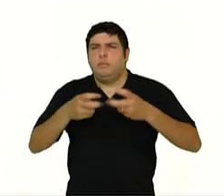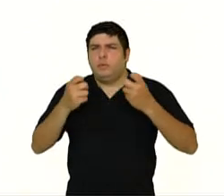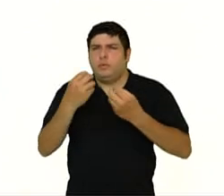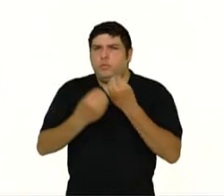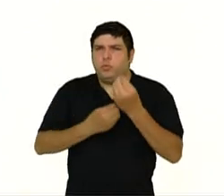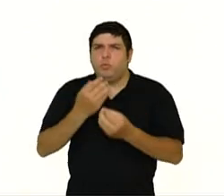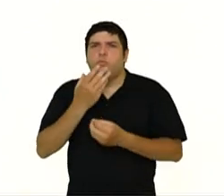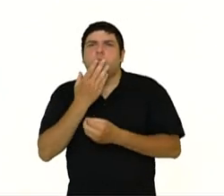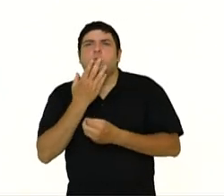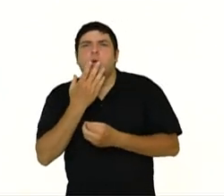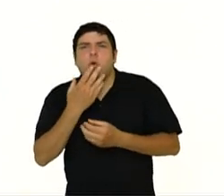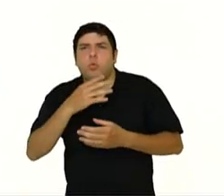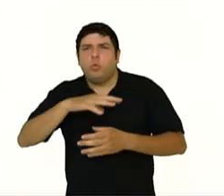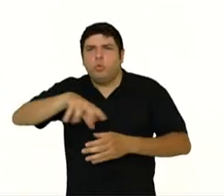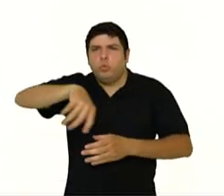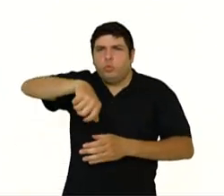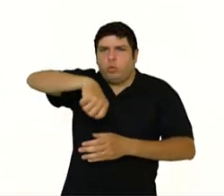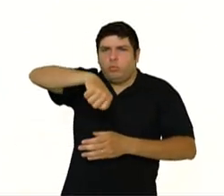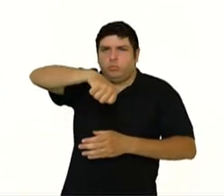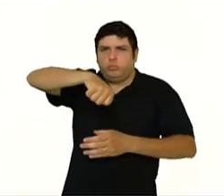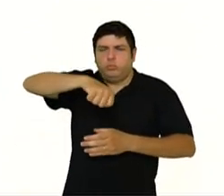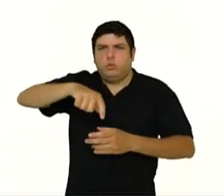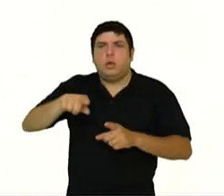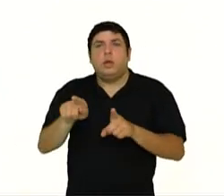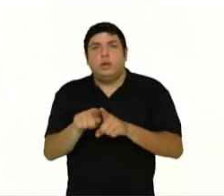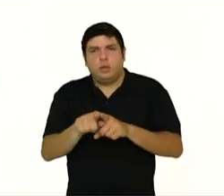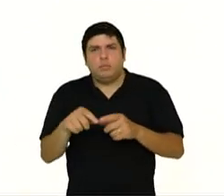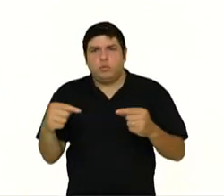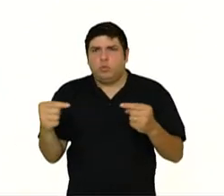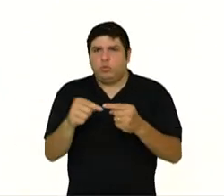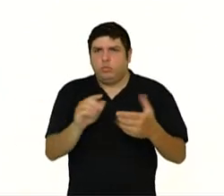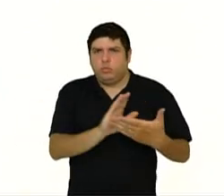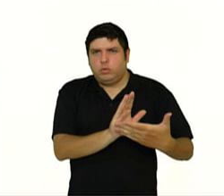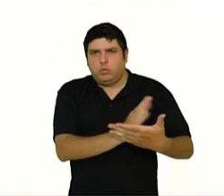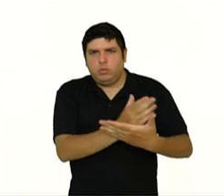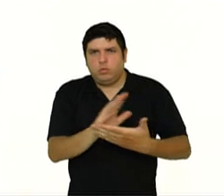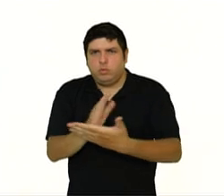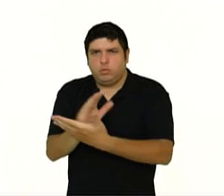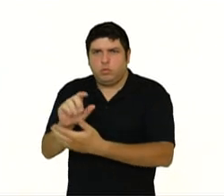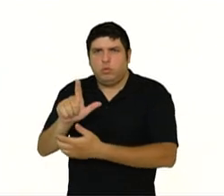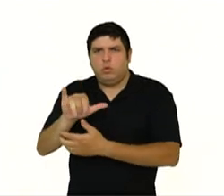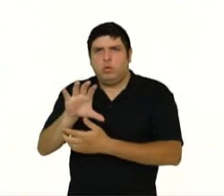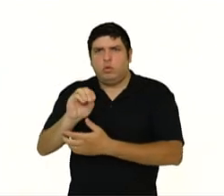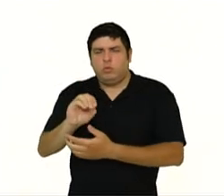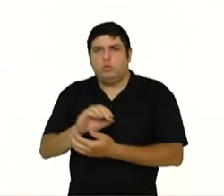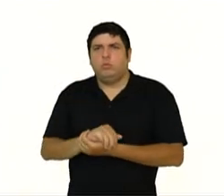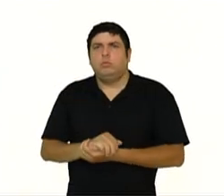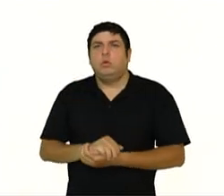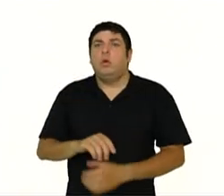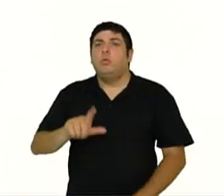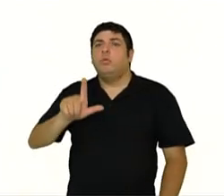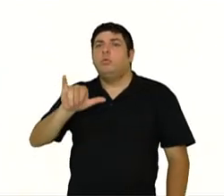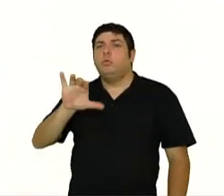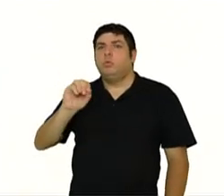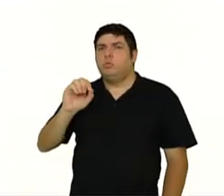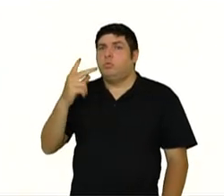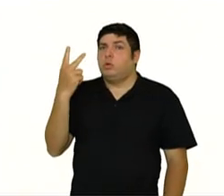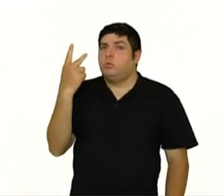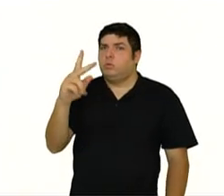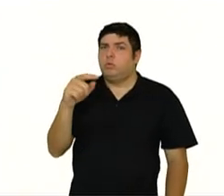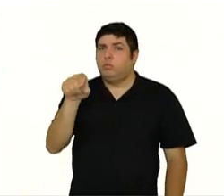dos sacos de lixo, que também tem a ver com a separação do lixo, né? Então, o lixo é seu, para você pensar aí,